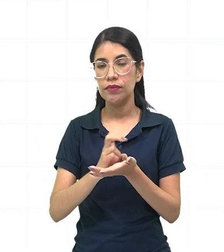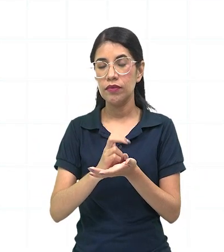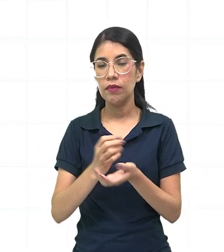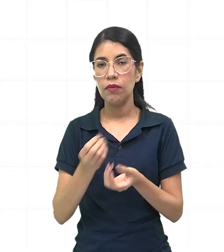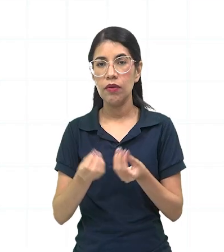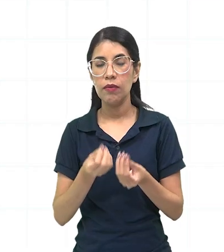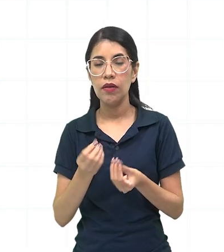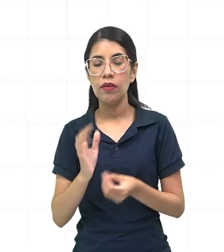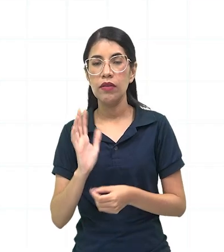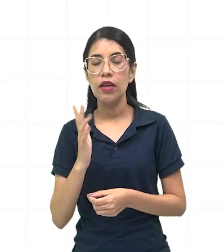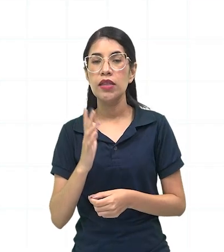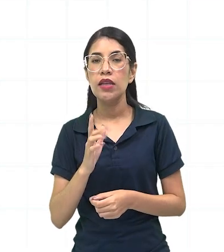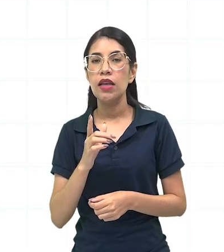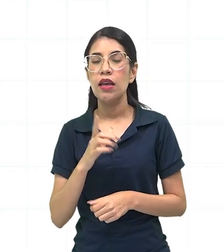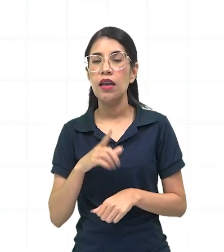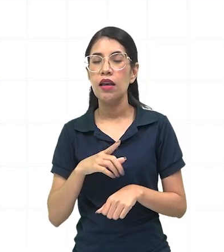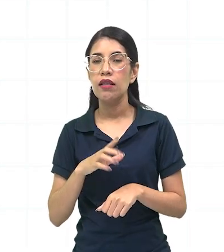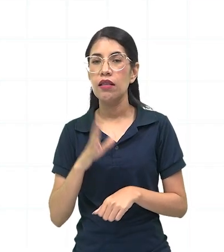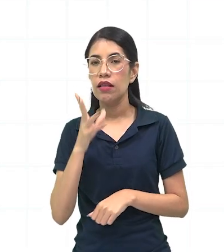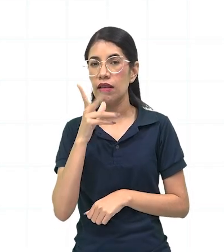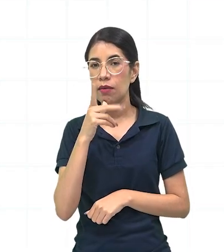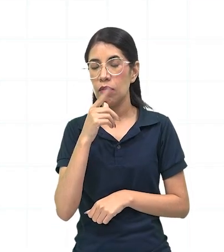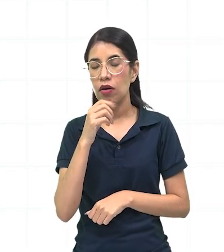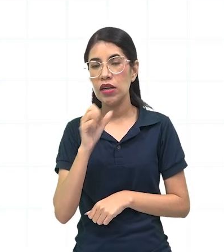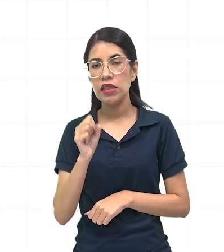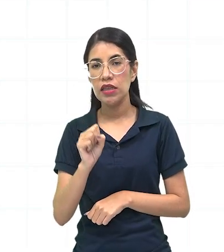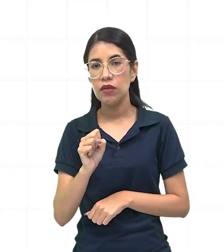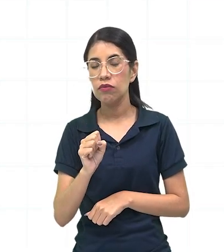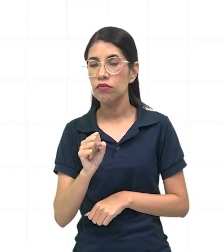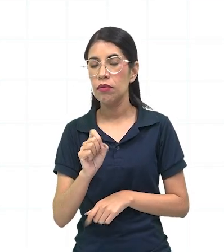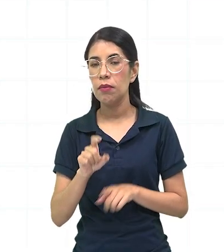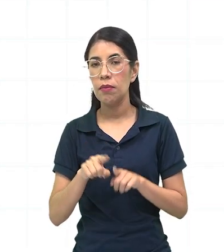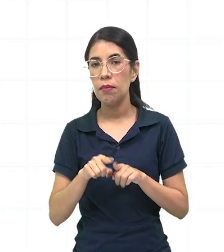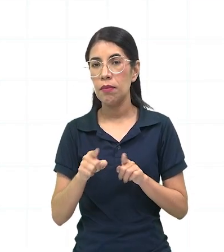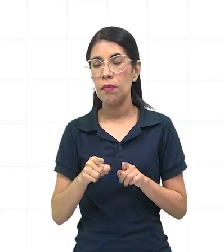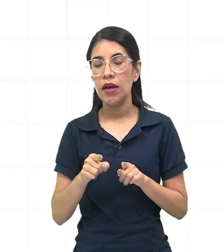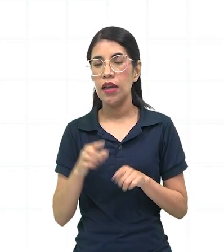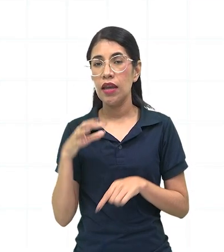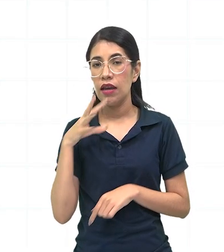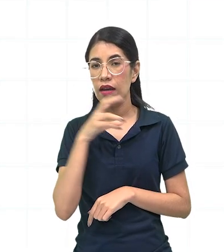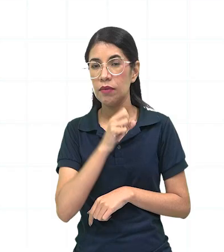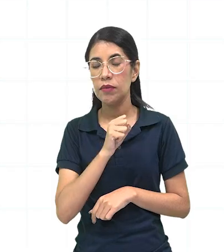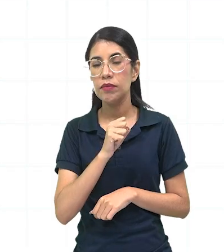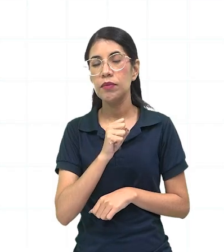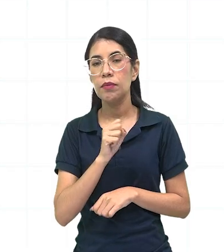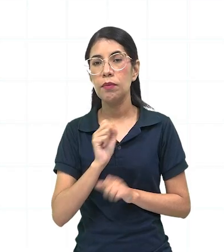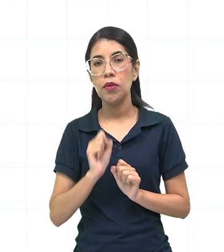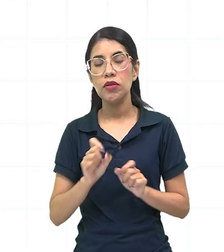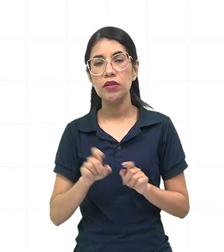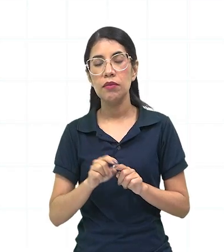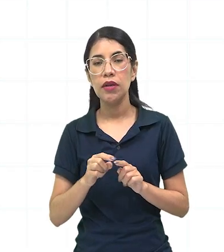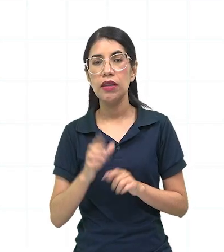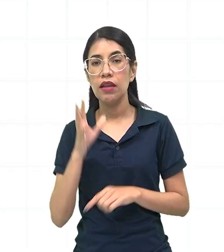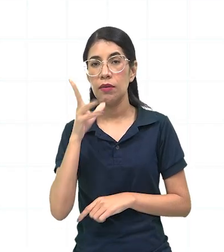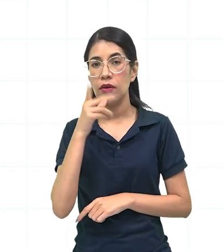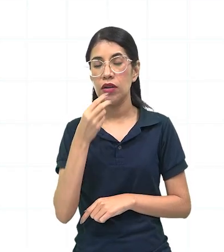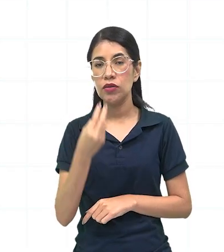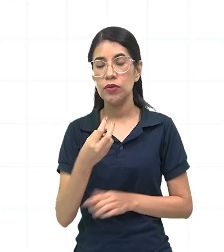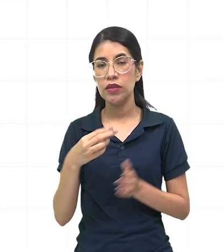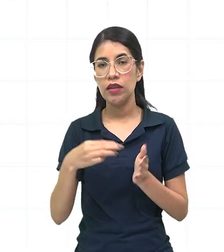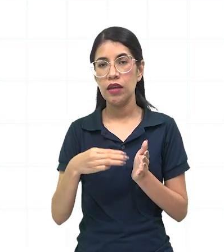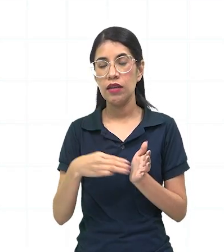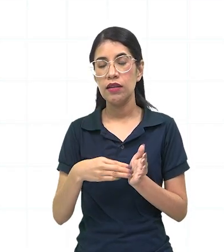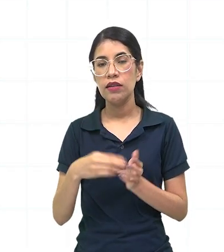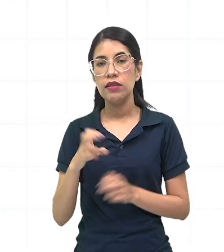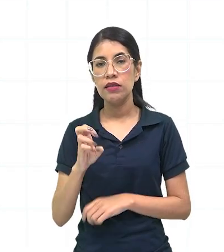convulsivas duram apenas alguns segundos, mas também podem se estender por 2 a 5 minutos